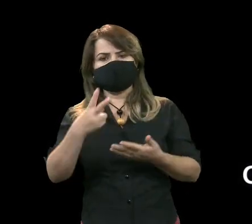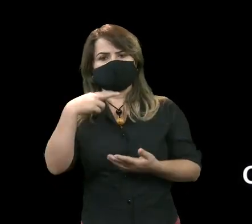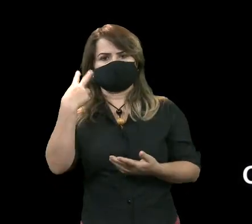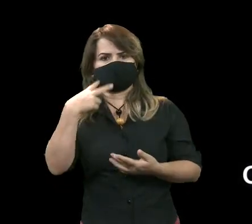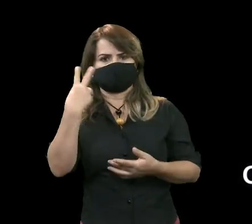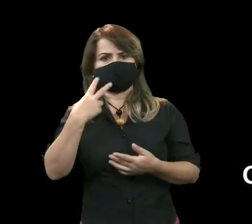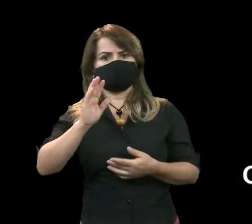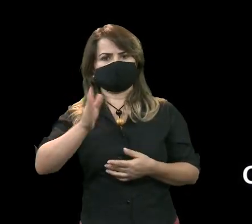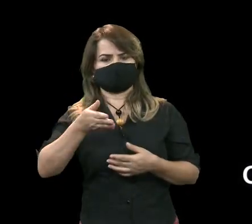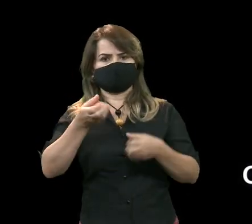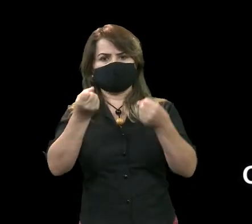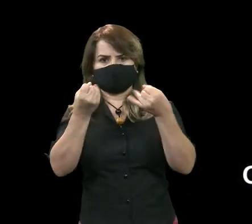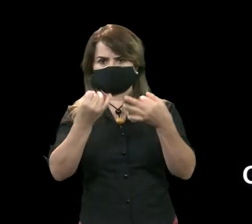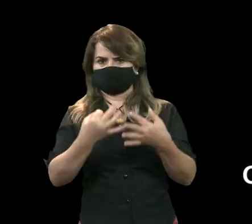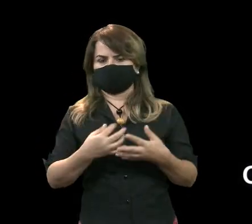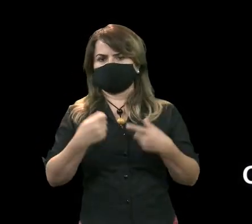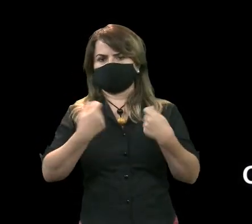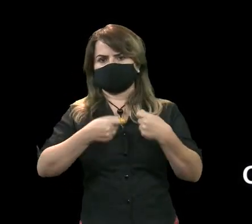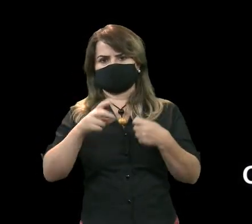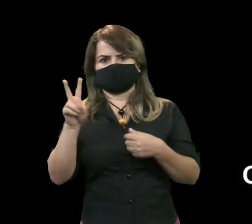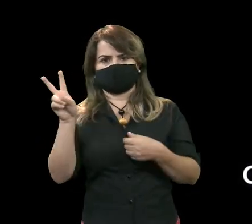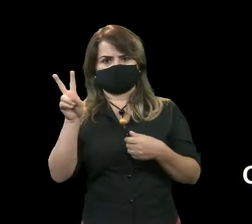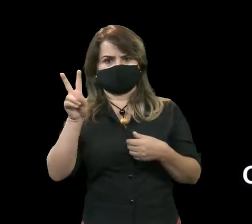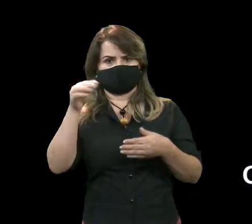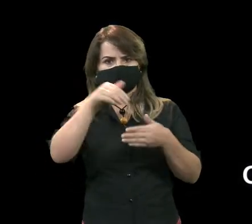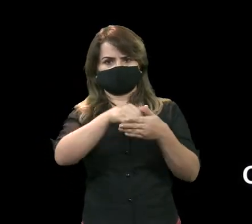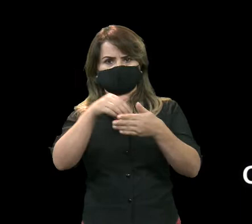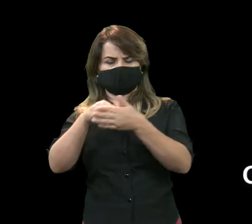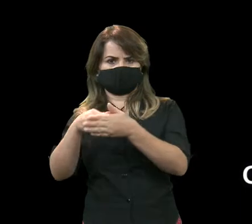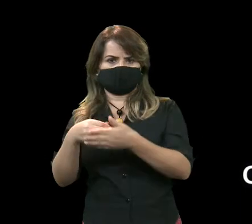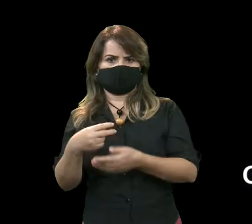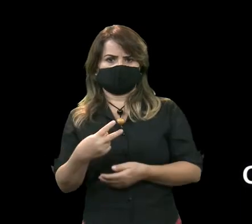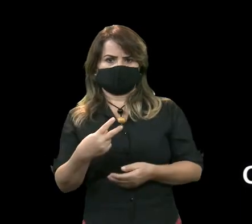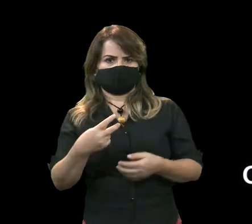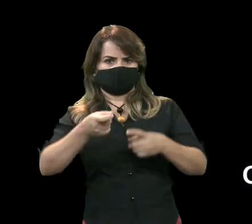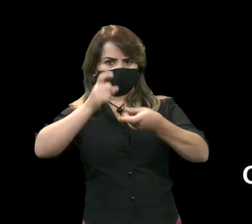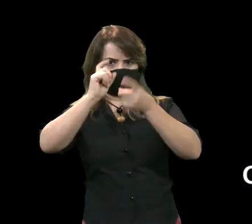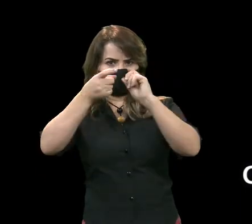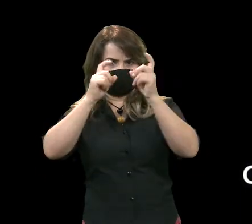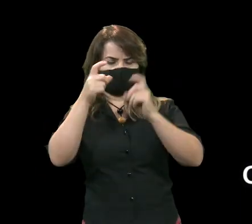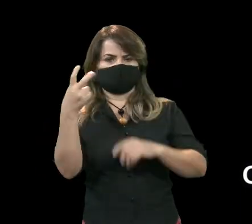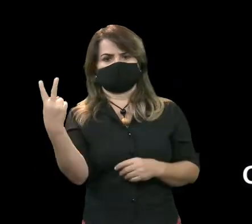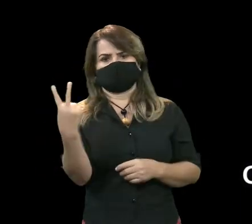fosse votado em duas sessões, então,